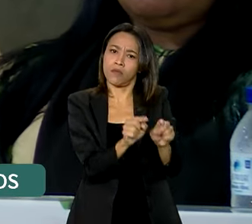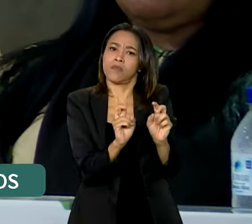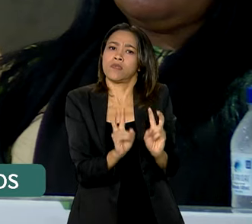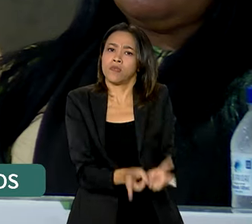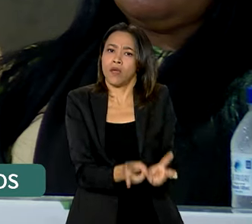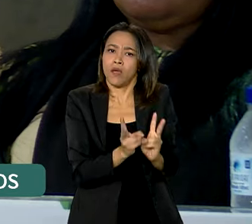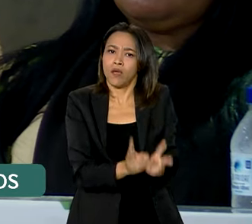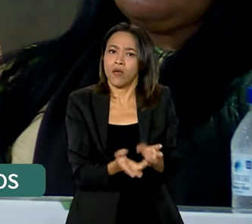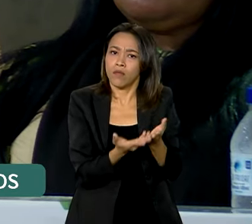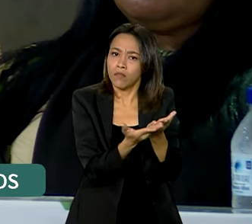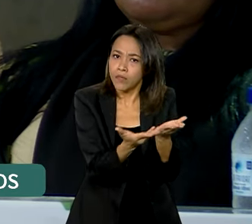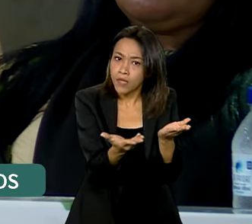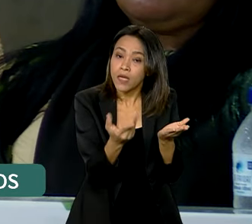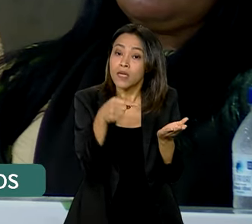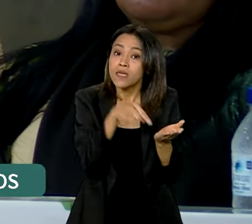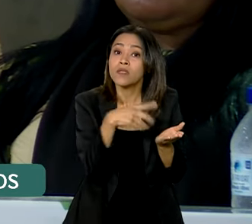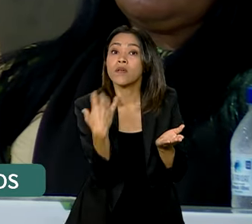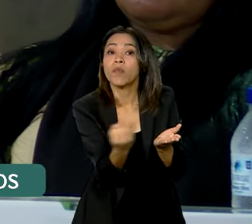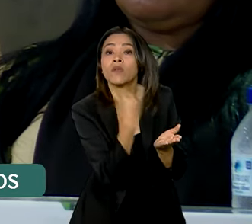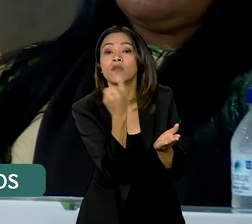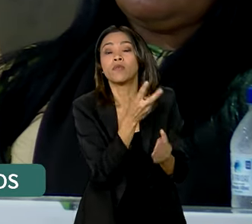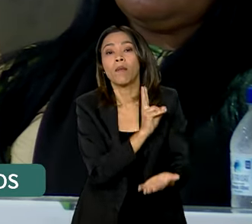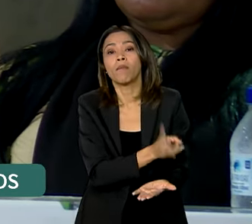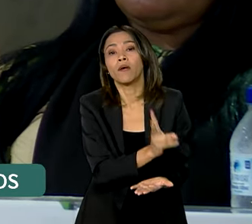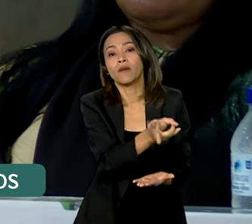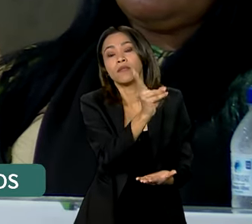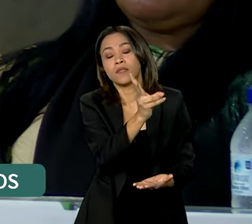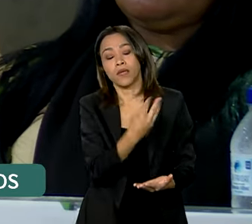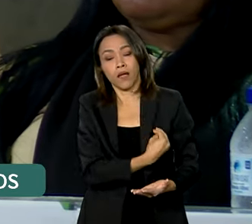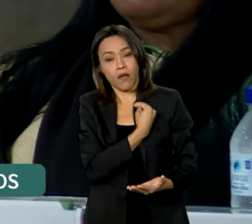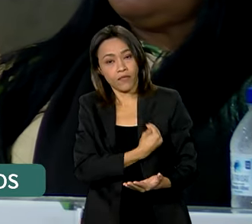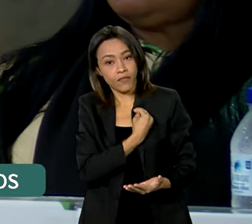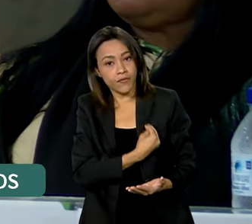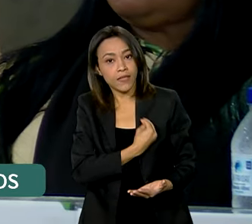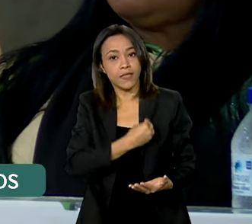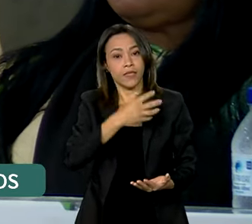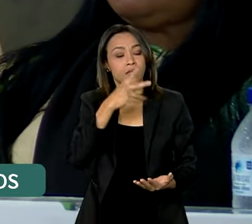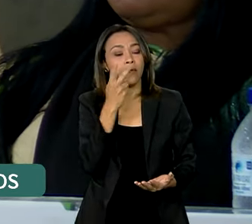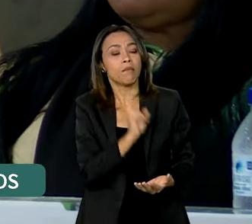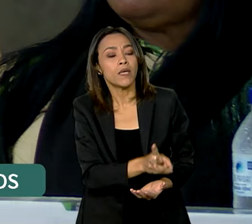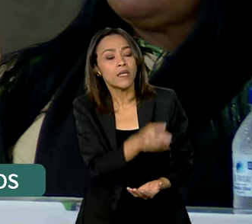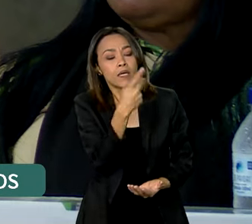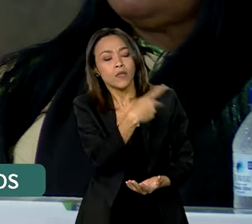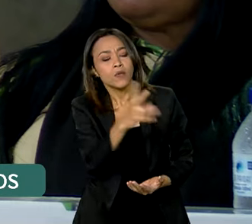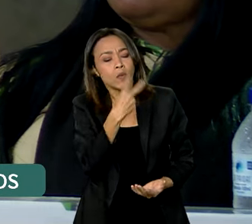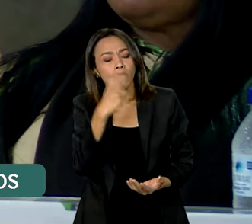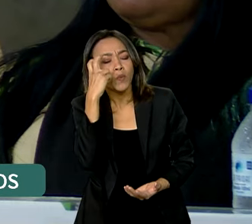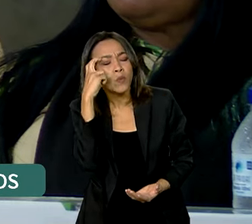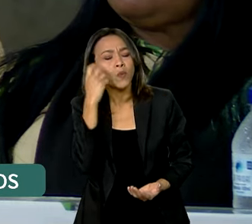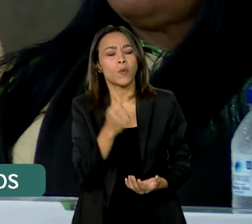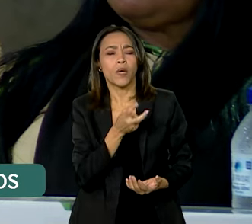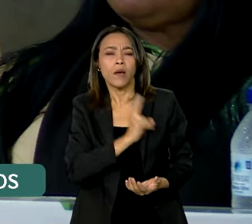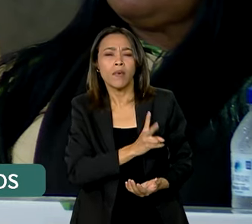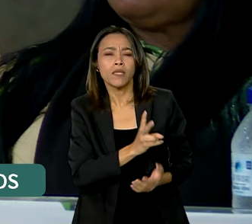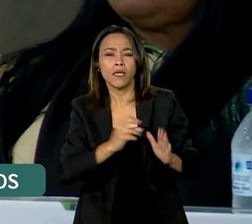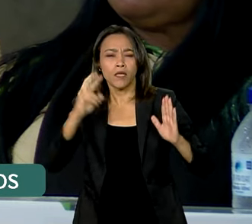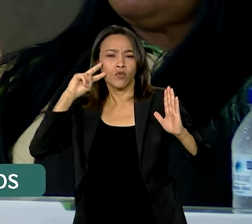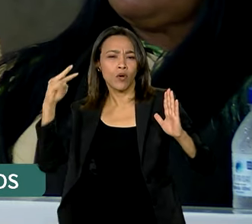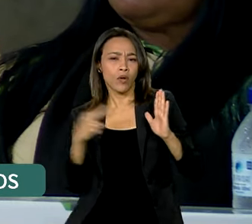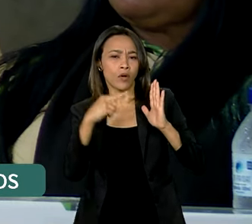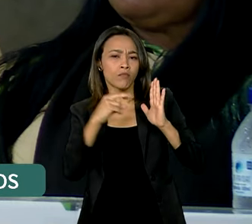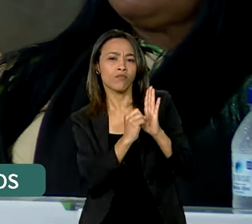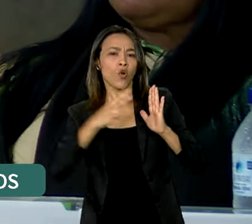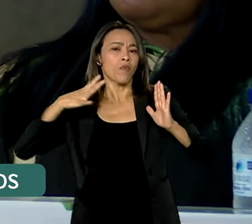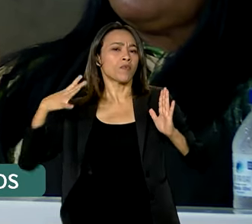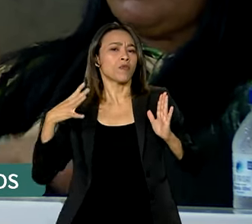sendo essencial para a preservação da vida das pessoas, da sua cultura, da sua cosmovisão, do seu modo de